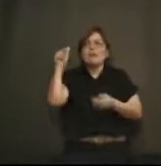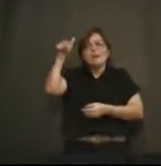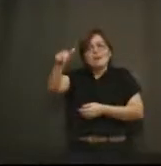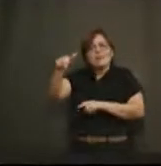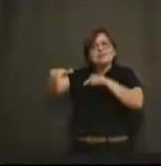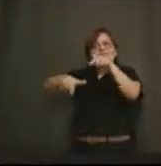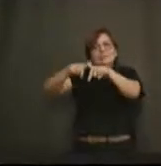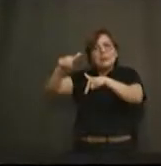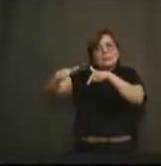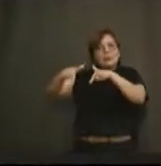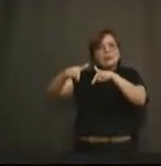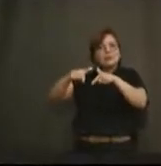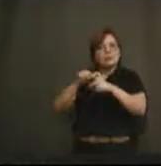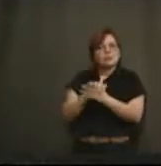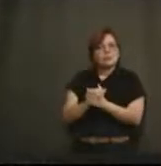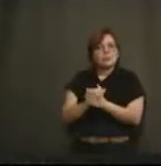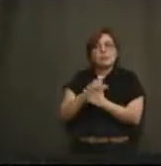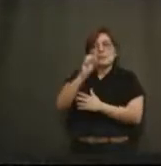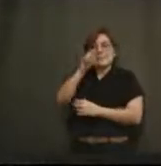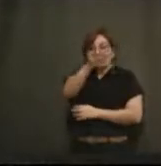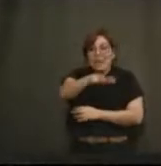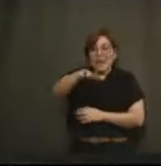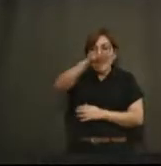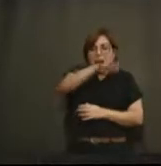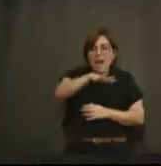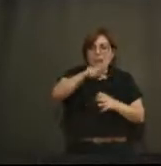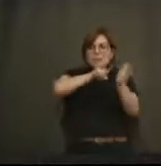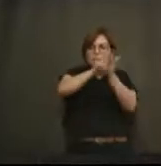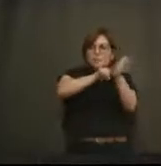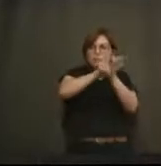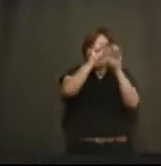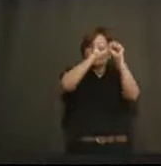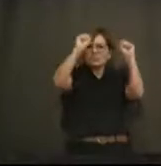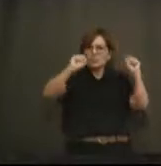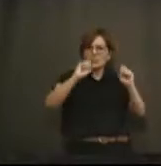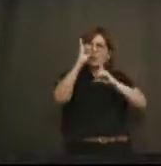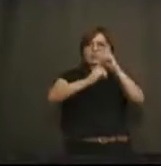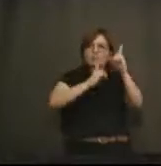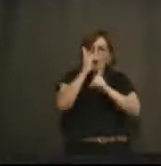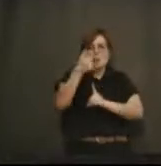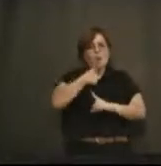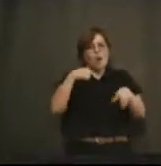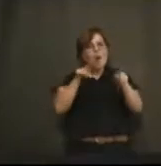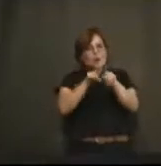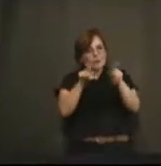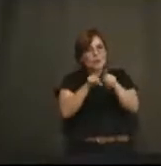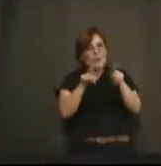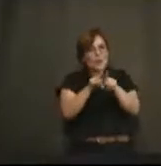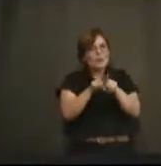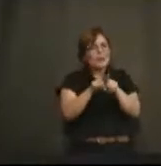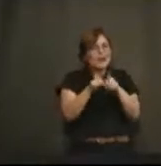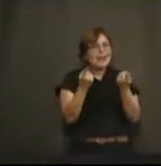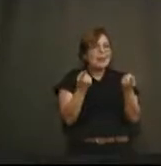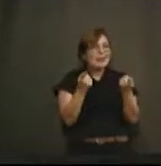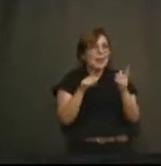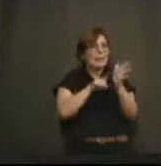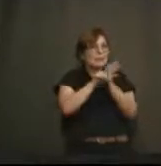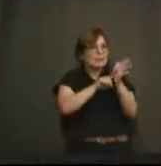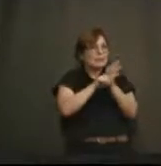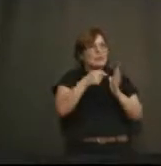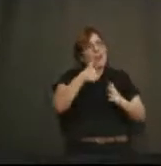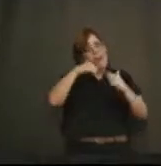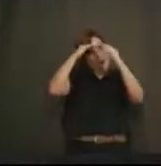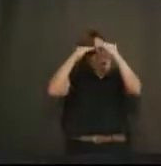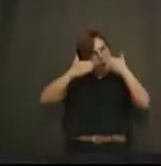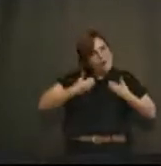Como não é minha área de pesquisa, sistemas dinâmicos, apesar de eu ter tido a honra de ser sua aluna de EDO, né, no